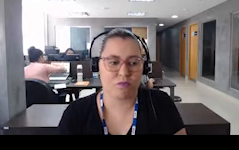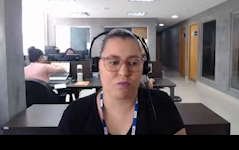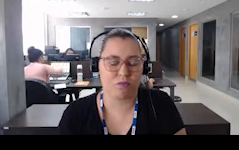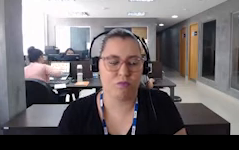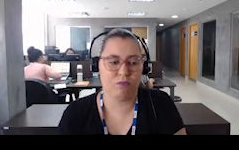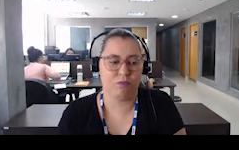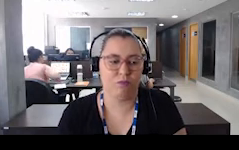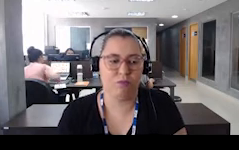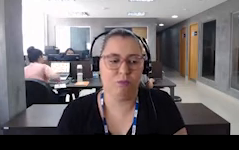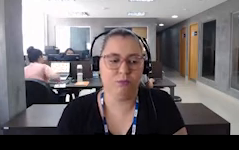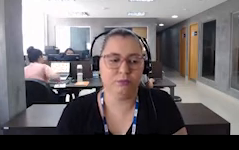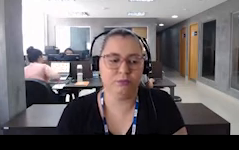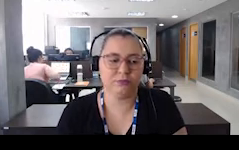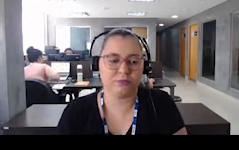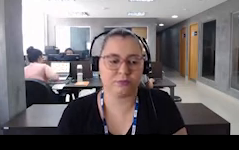contador